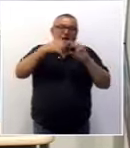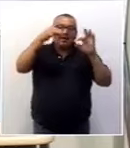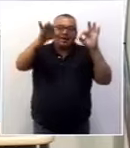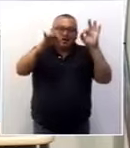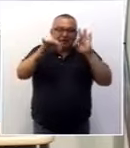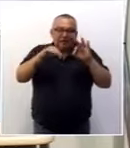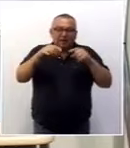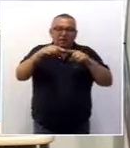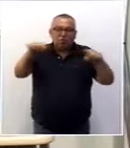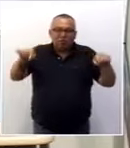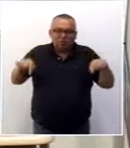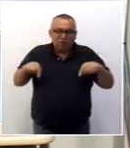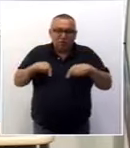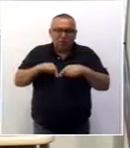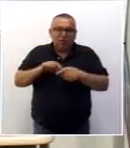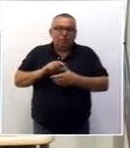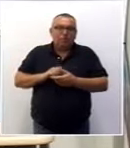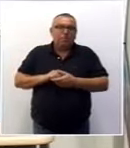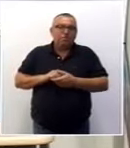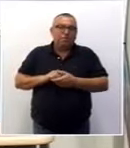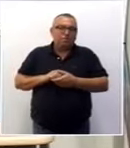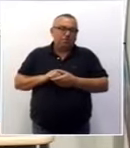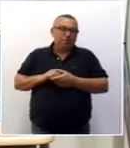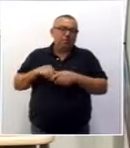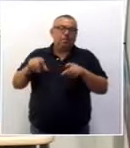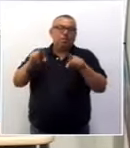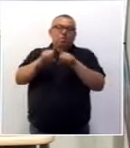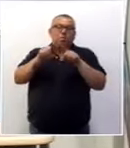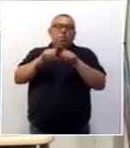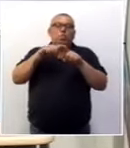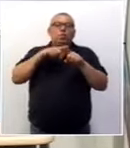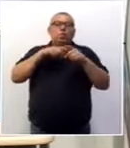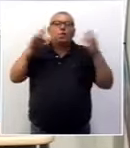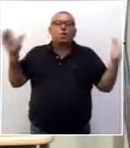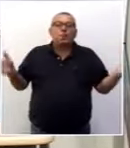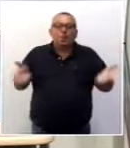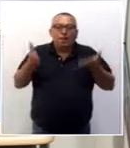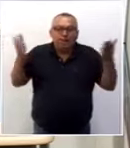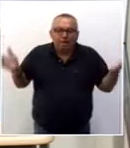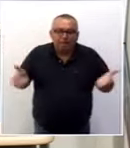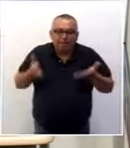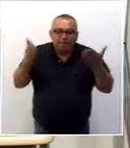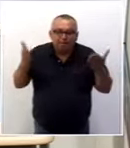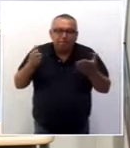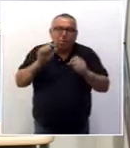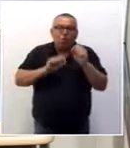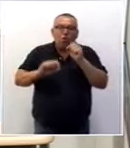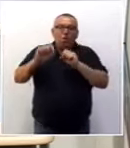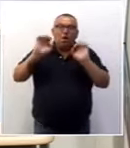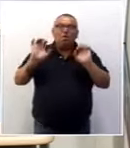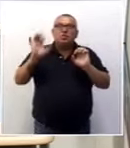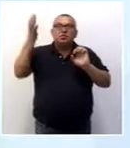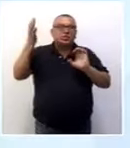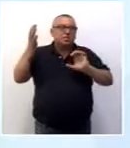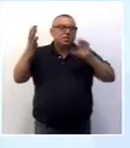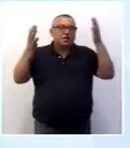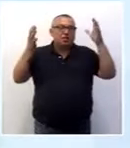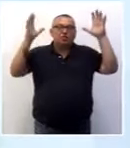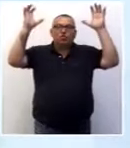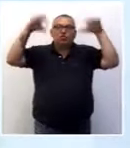terreno. Então, também teve um incentivo para construções de satélites meteorológicos nessa época, né, de